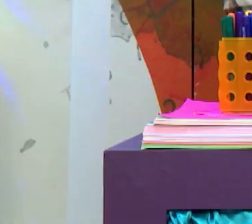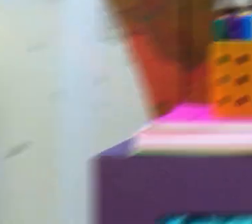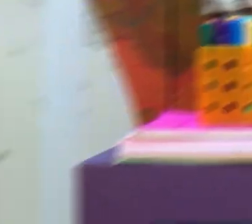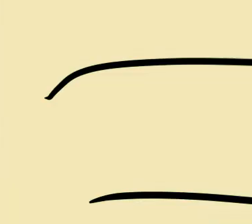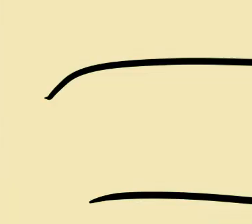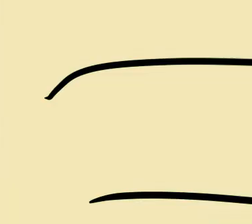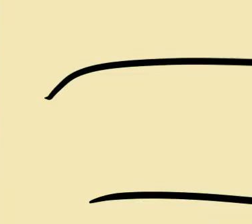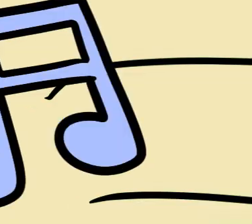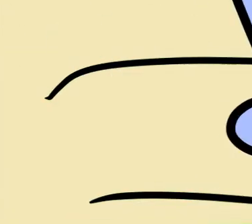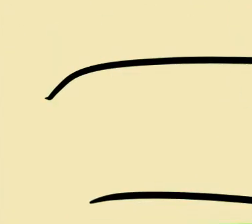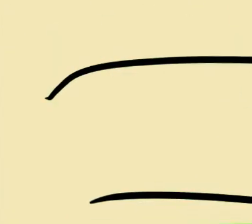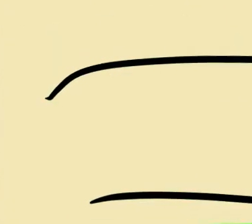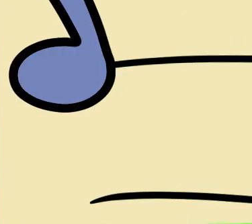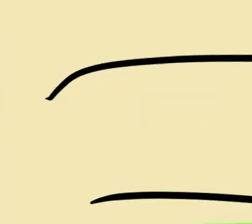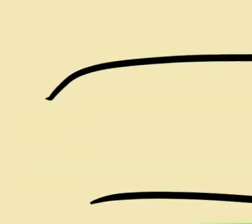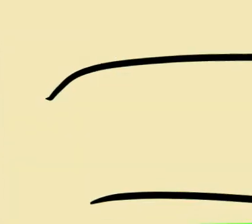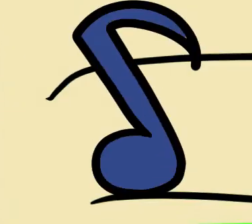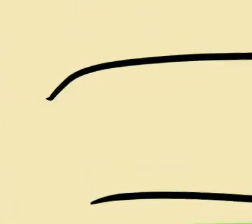quiz!